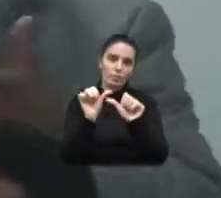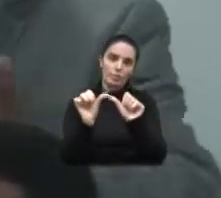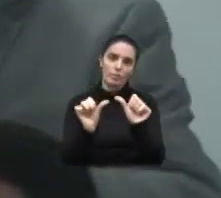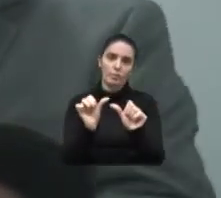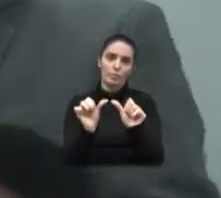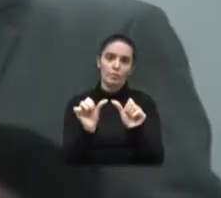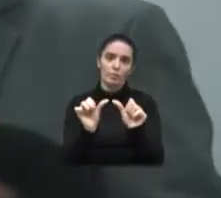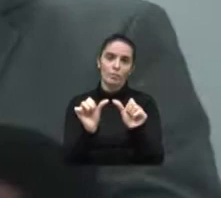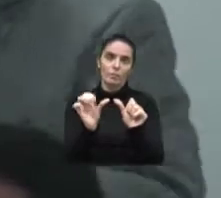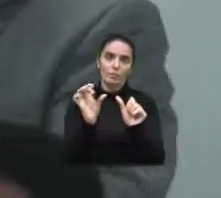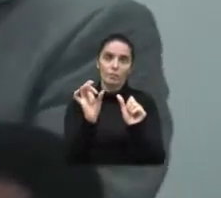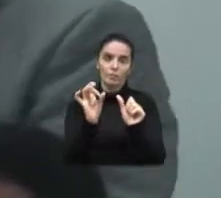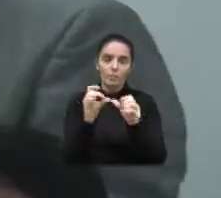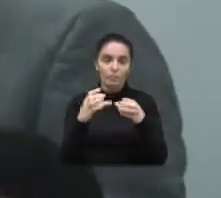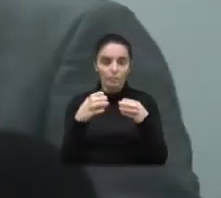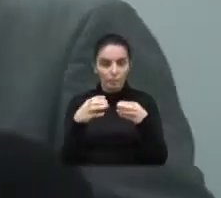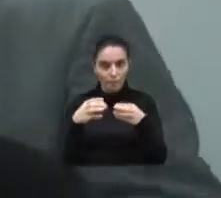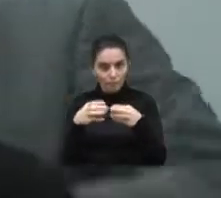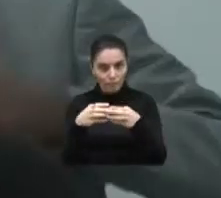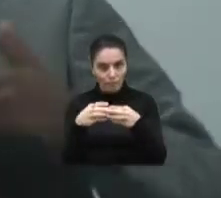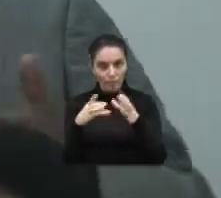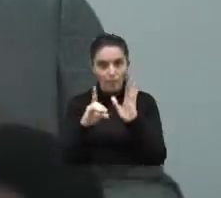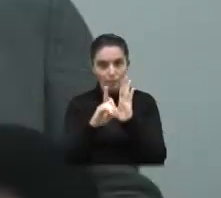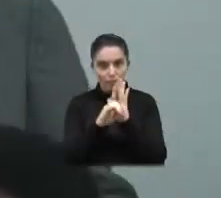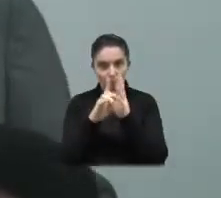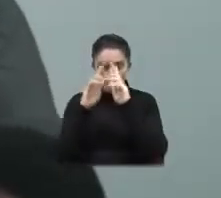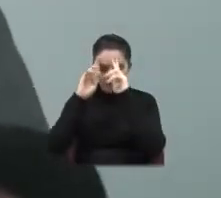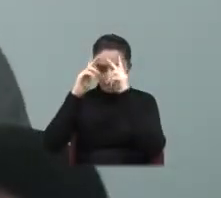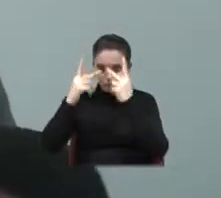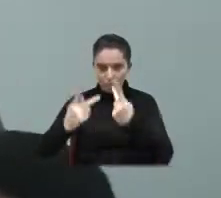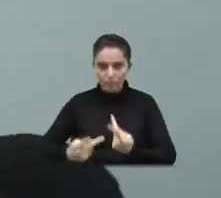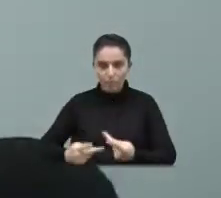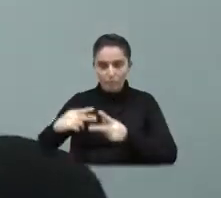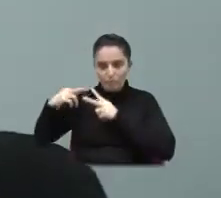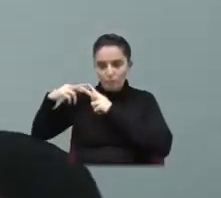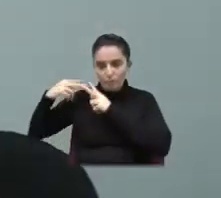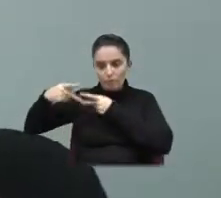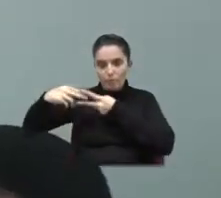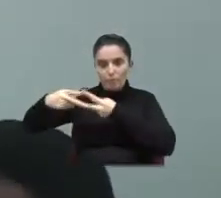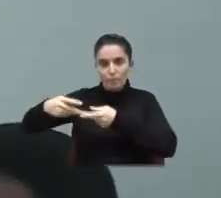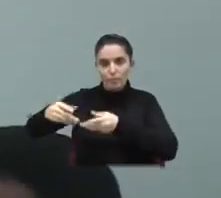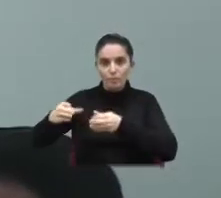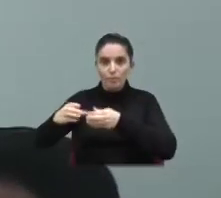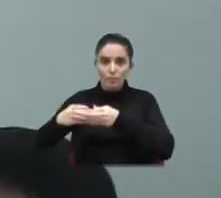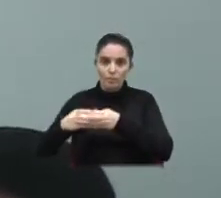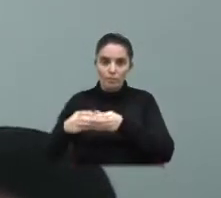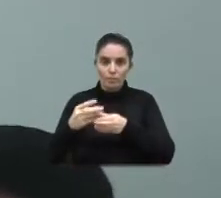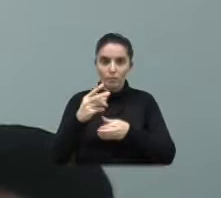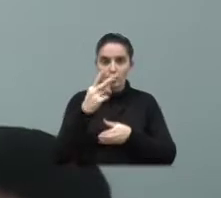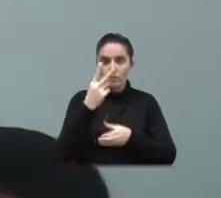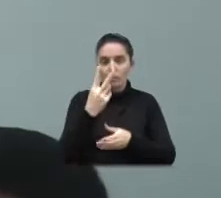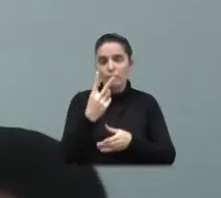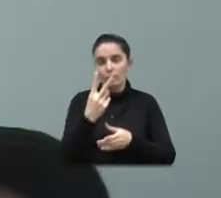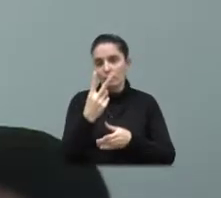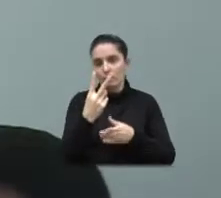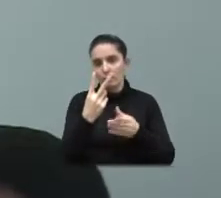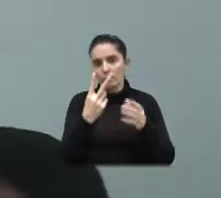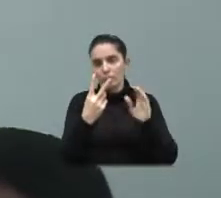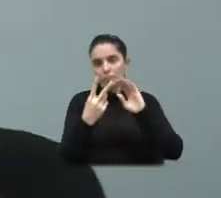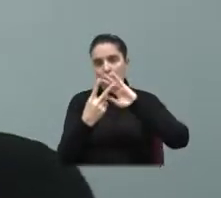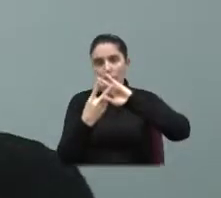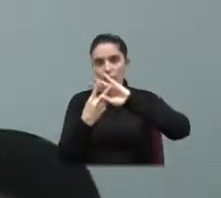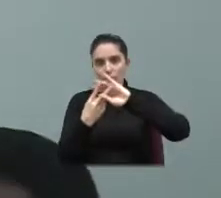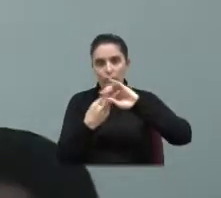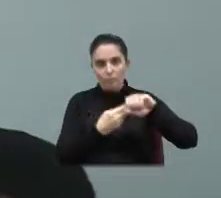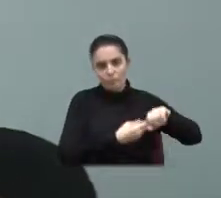mudança, pedido da Comissão dos Direitos Humanos, que altera o Conselho. 2 membros do gabinete deixarão de fazer parte do